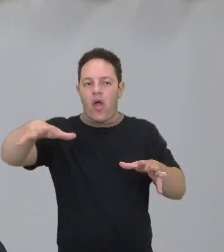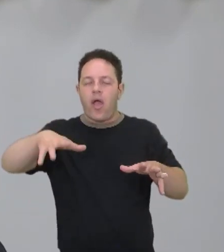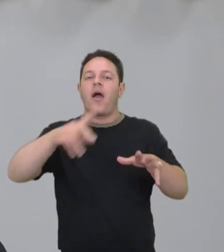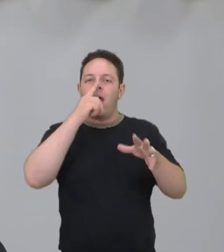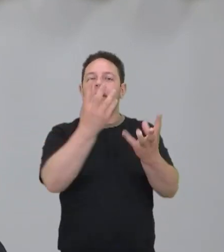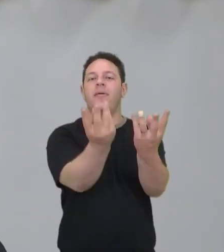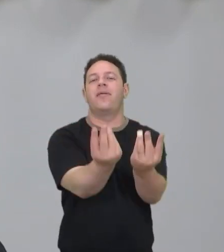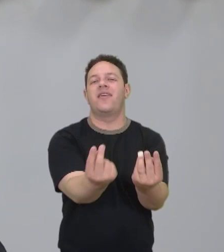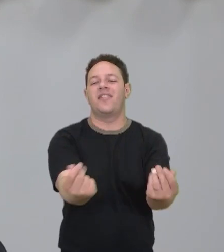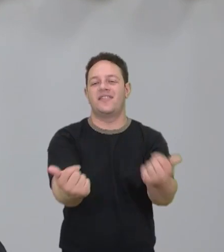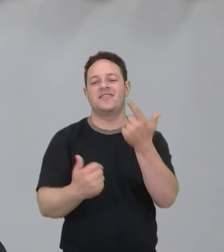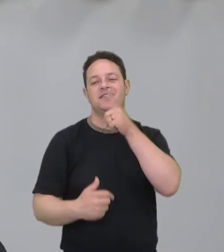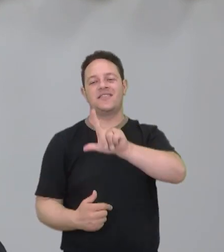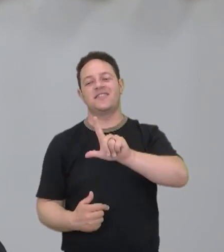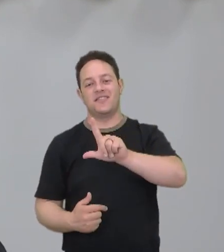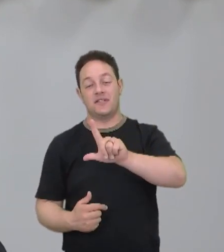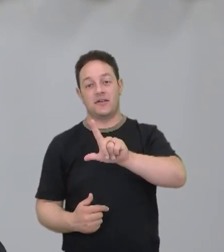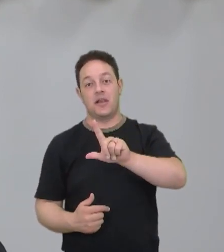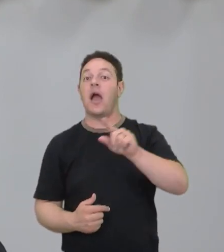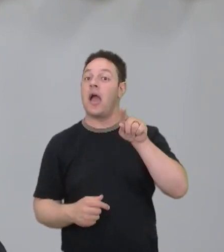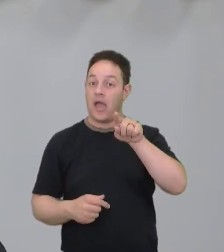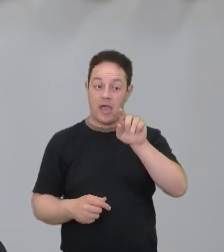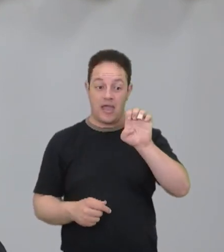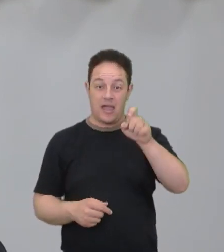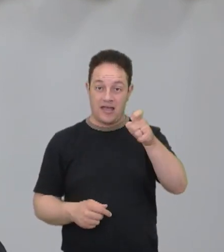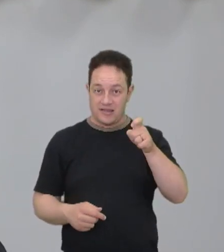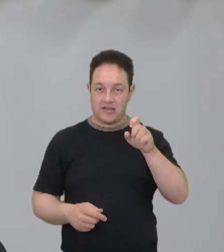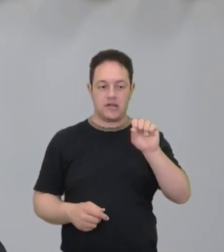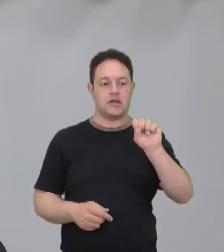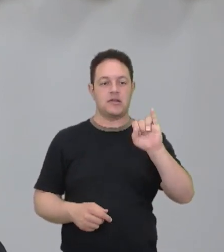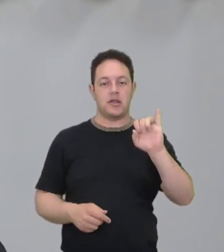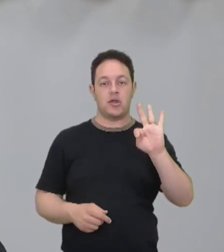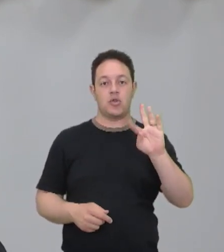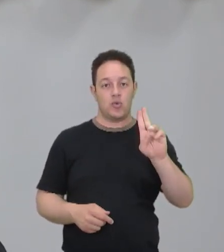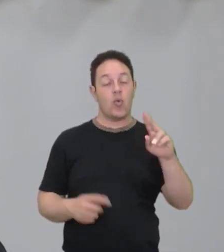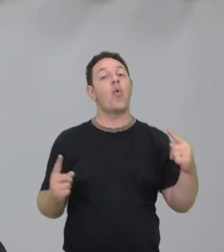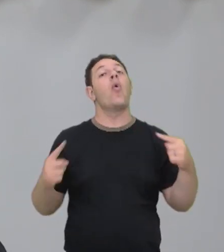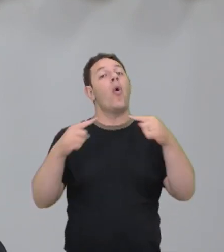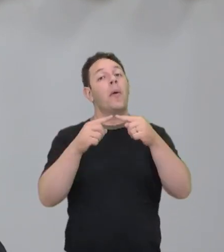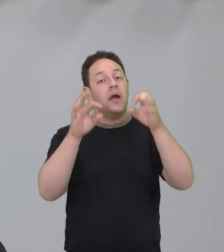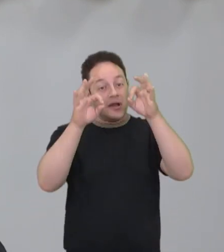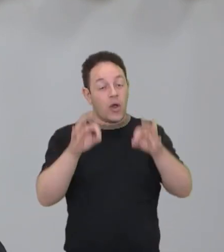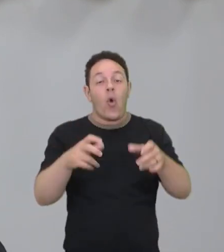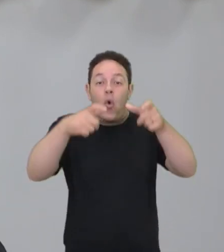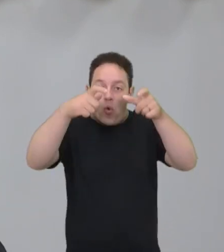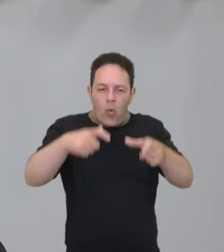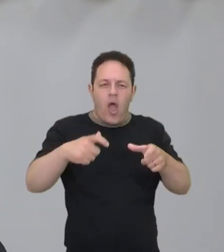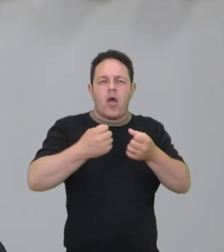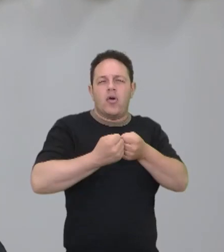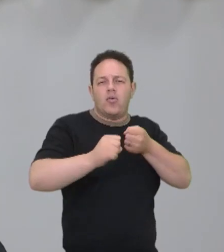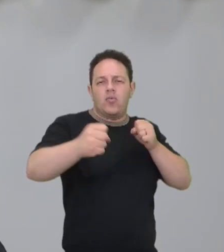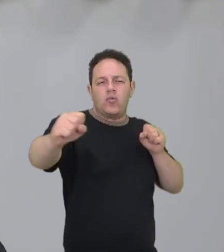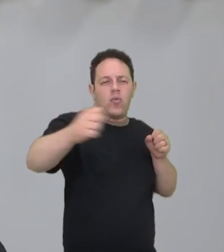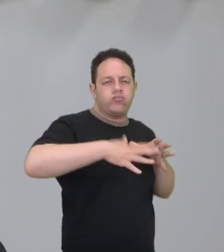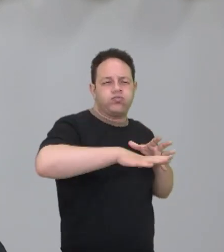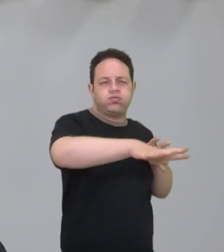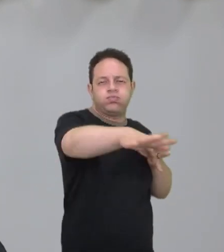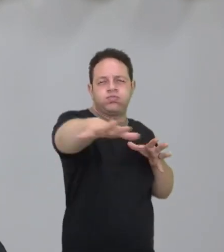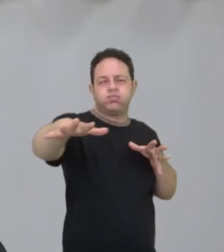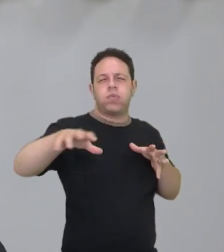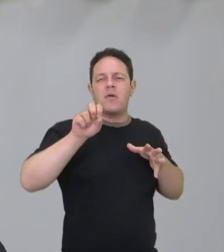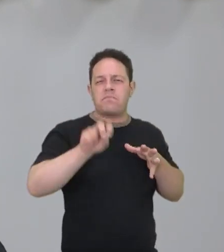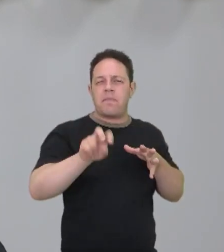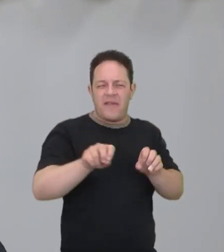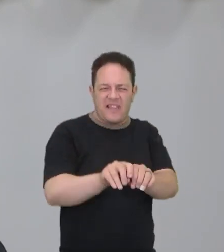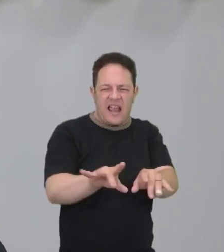retirado. Essa técnica excito aí já é para um ambiente onde eu tenho uma contaminação muito grande.